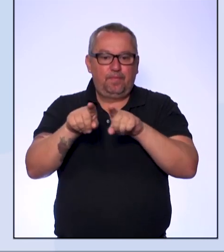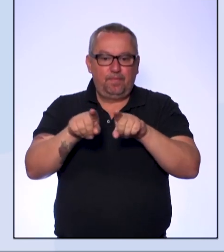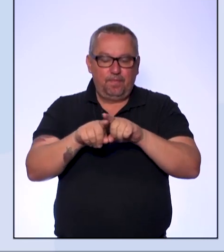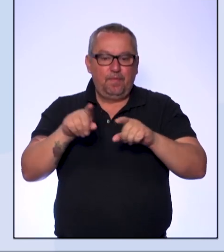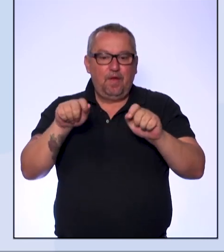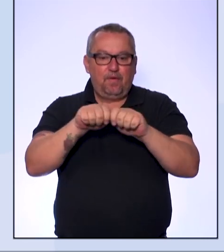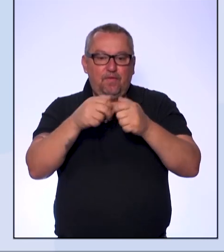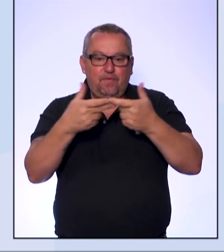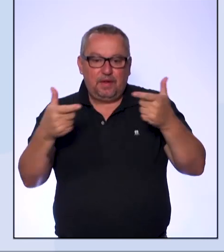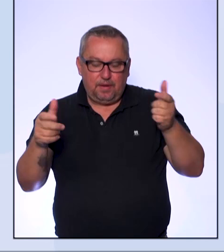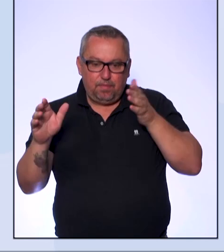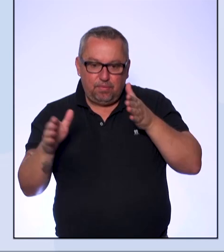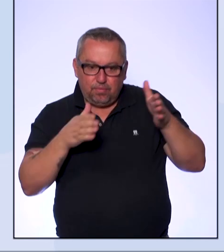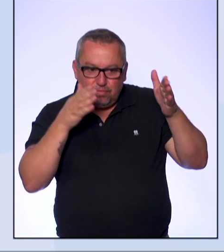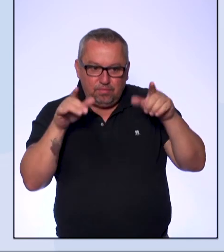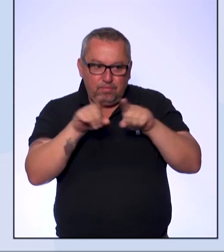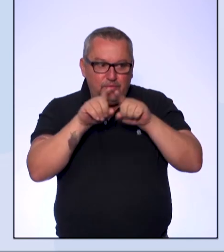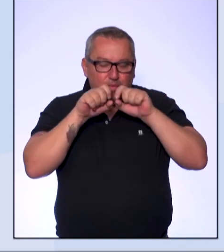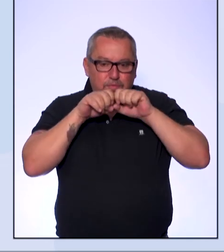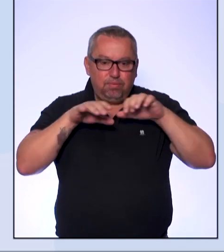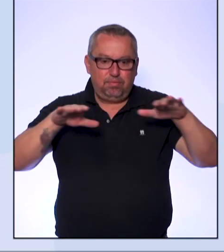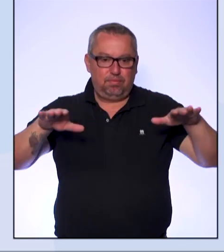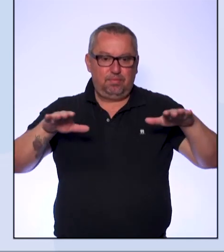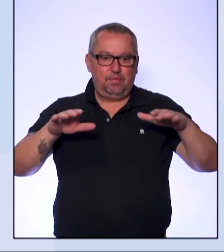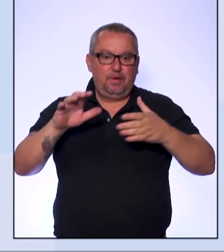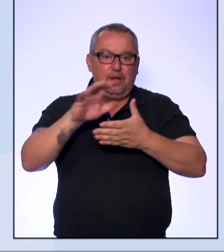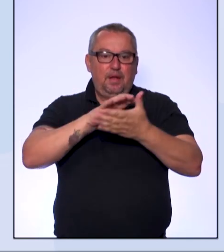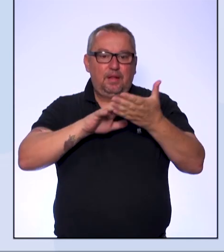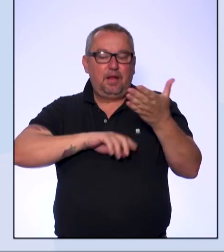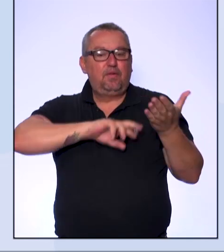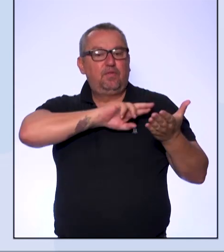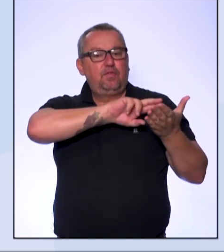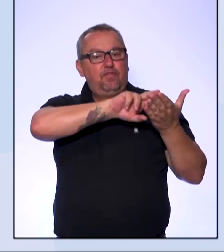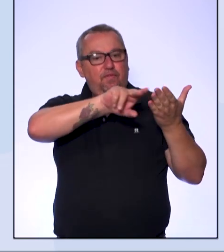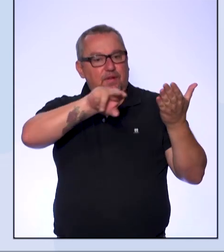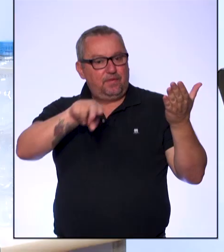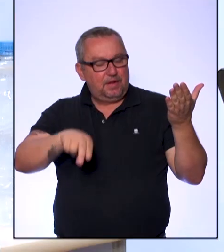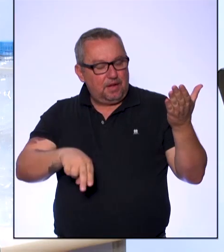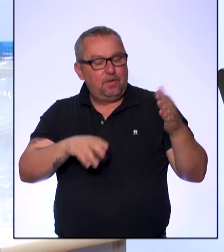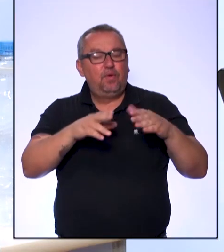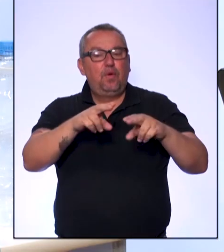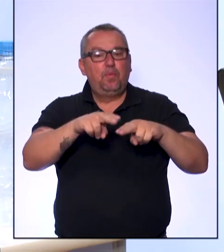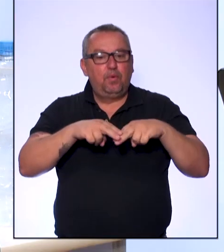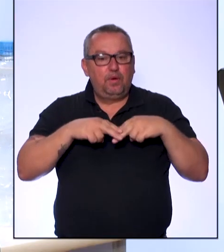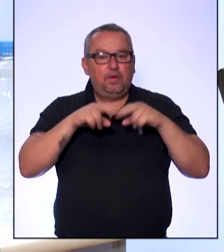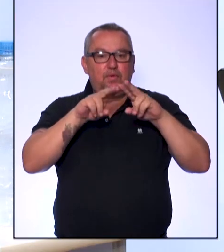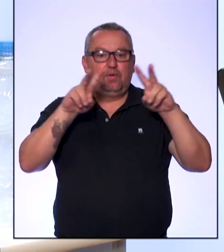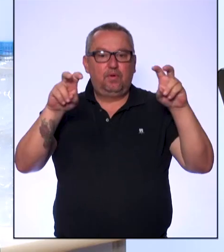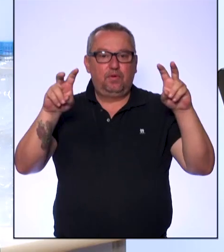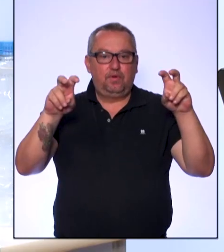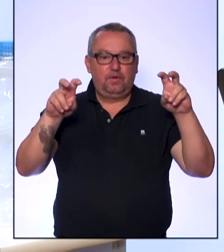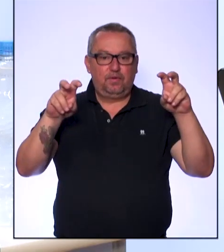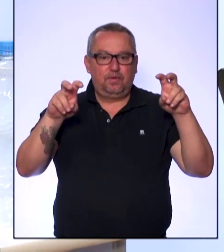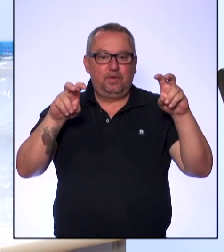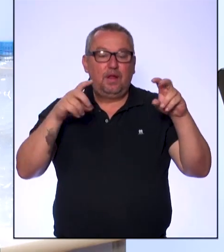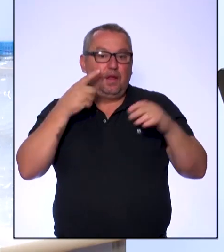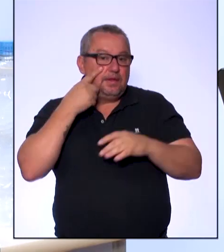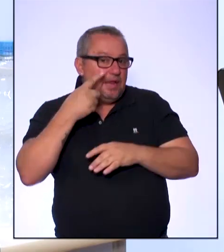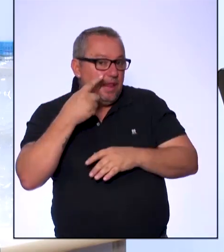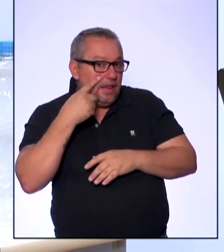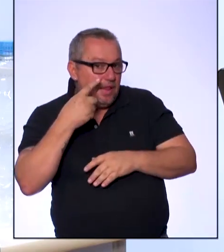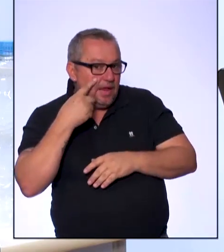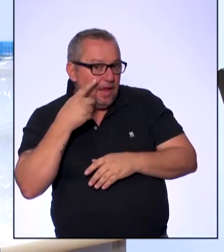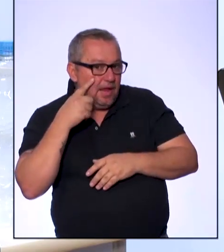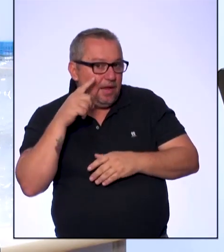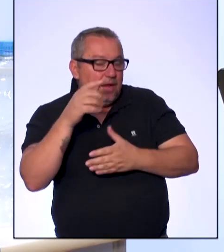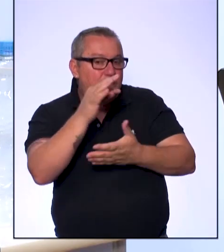O nosso tema é textos diversificados, certo? Então, por isso, o título se liga nos textos.